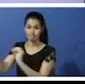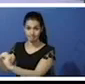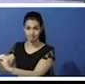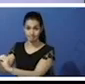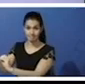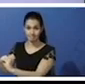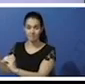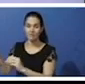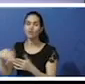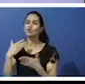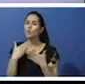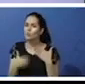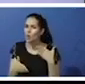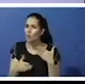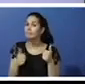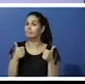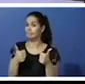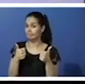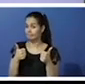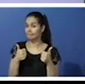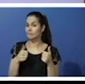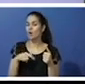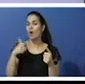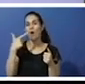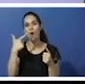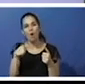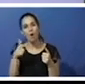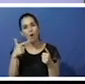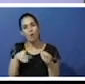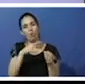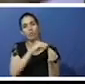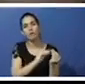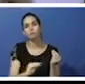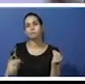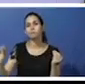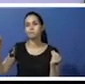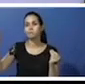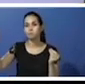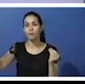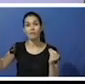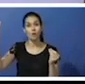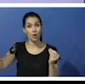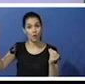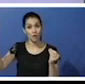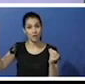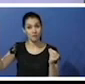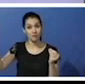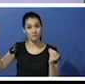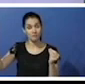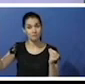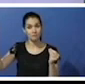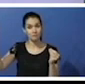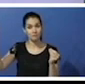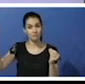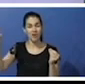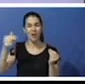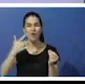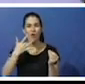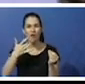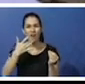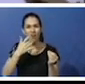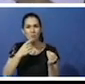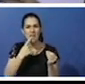Sobrou semente? Sobrou. Vou pôr outra sementinha para a Verônica. Olha as